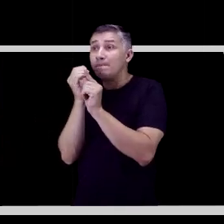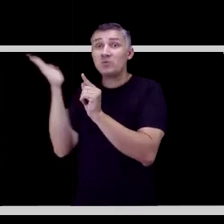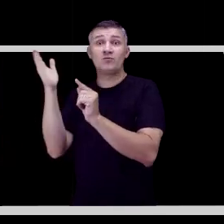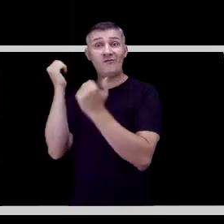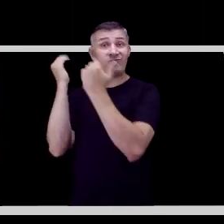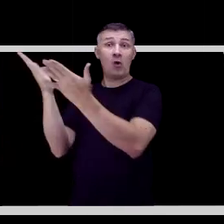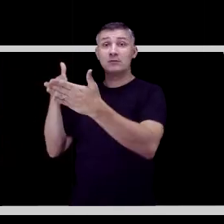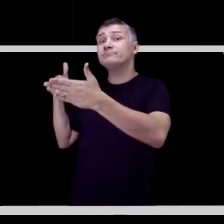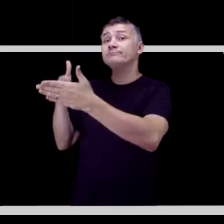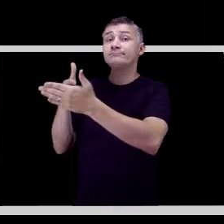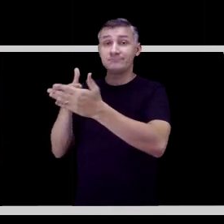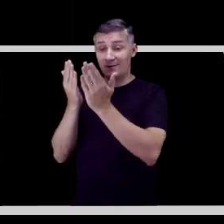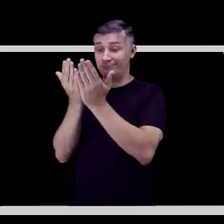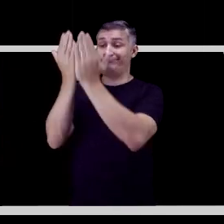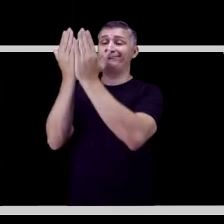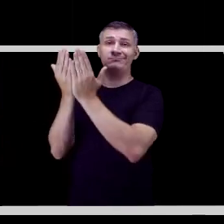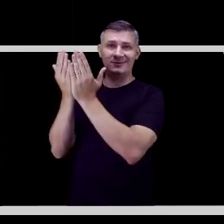milímetros de espessura.